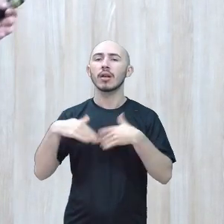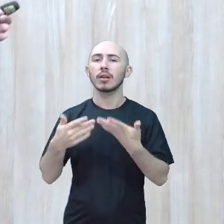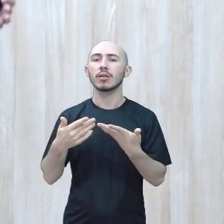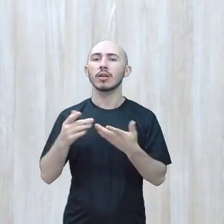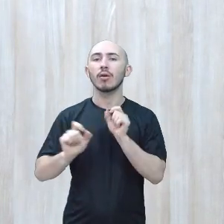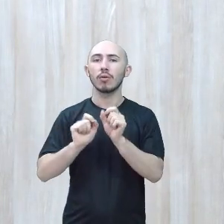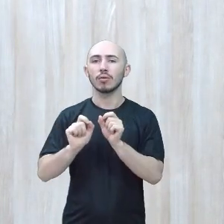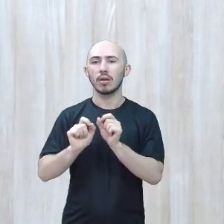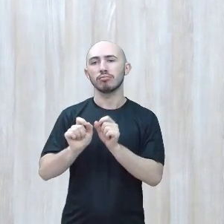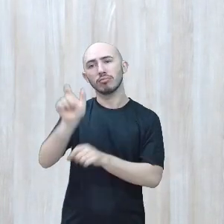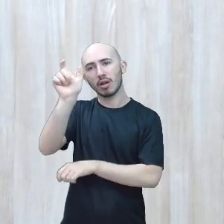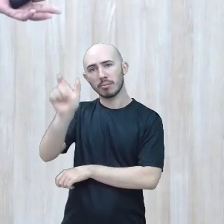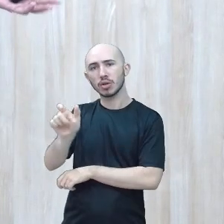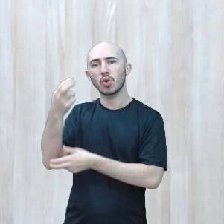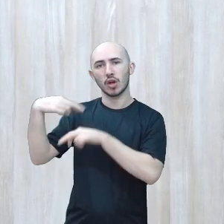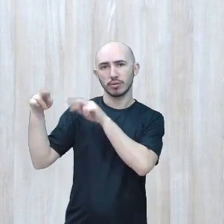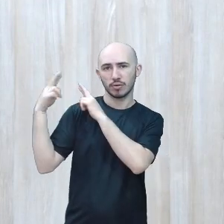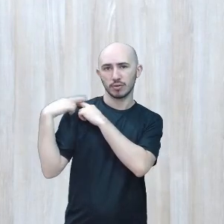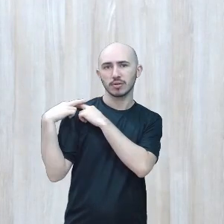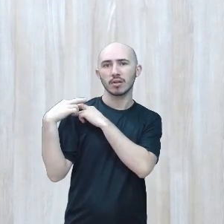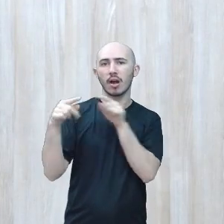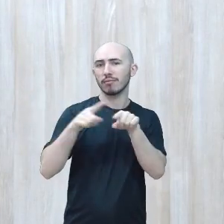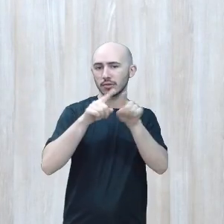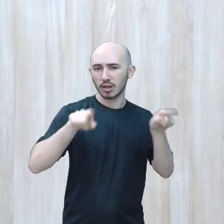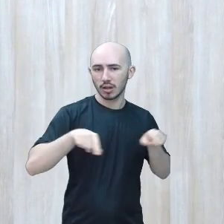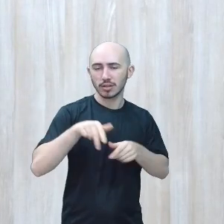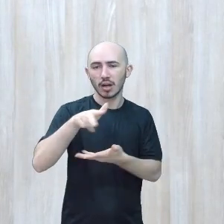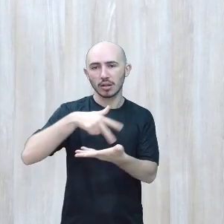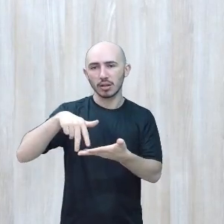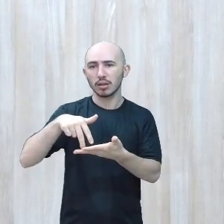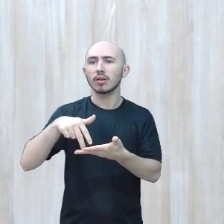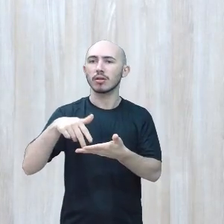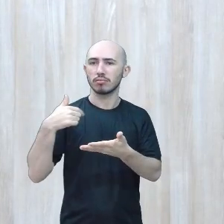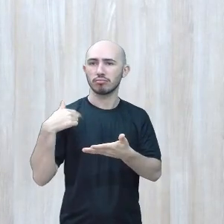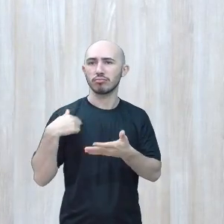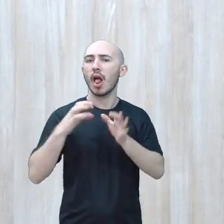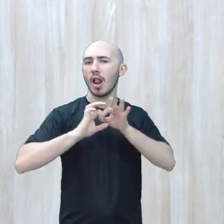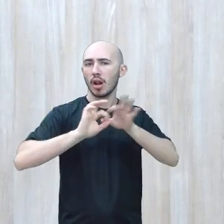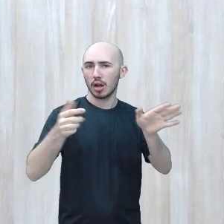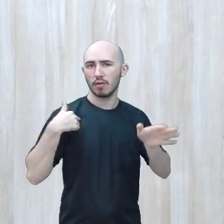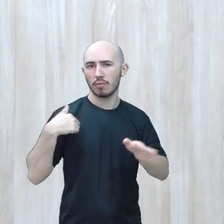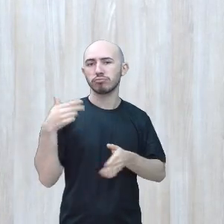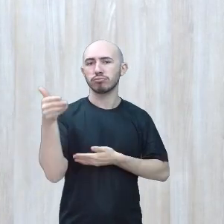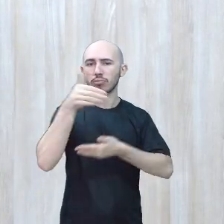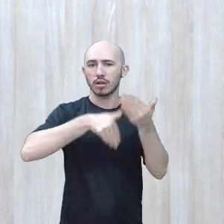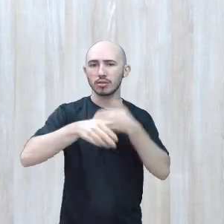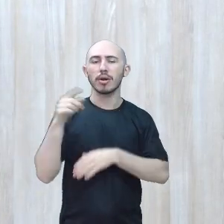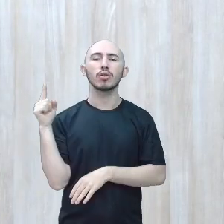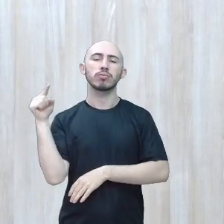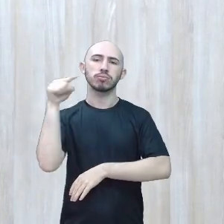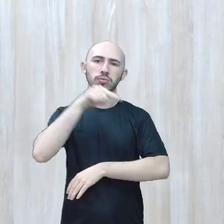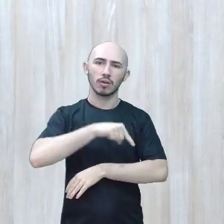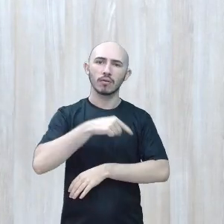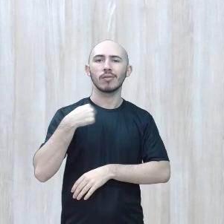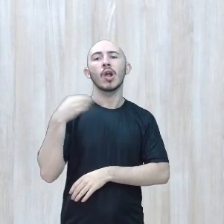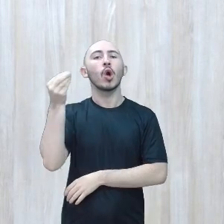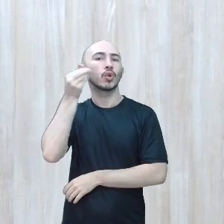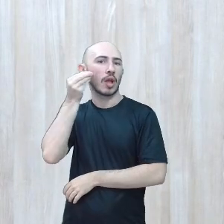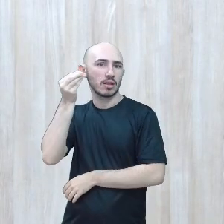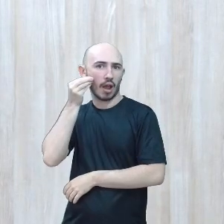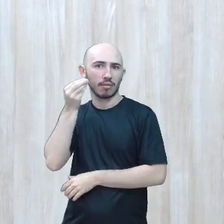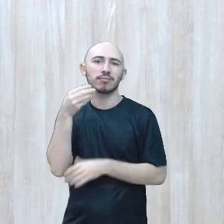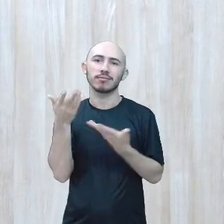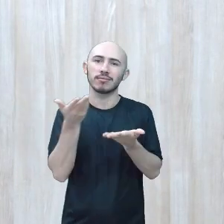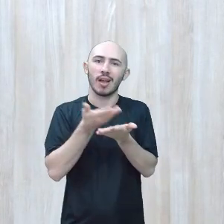a dona do estúdio, né, Anesca, ela abriu as portas para a gente poder participar. Eu tentei participar da